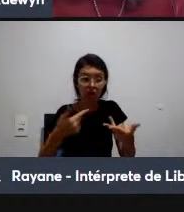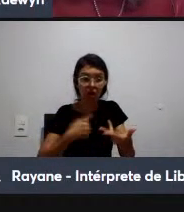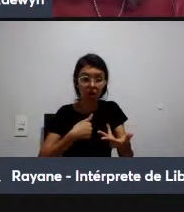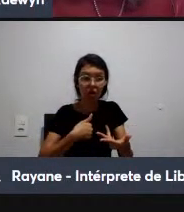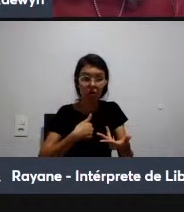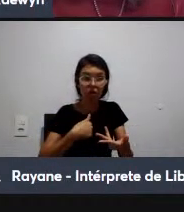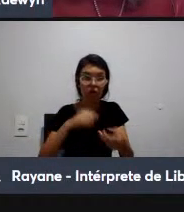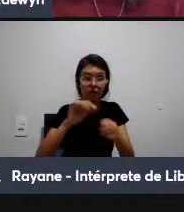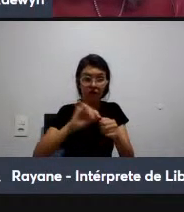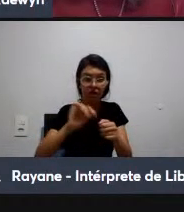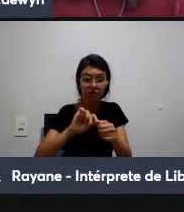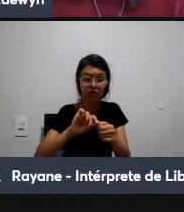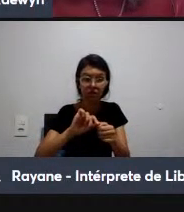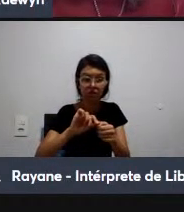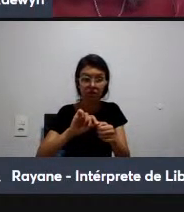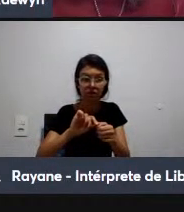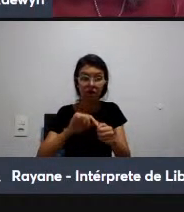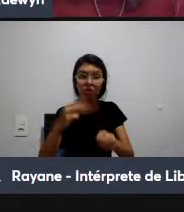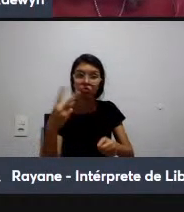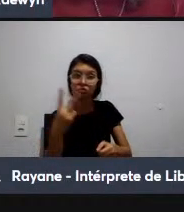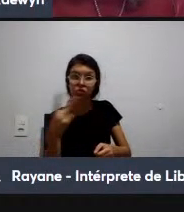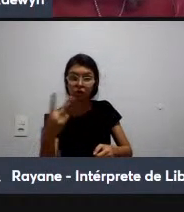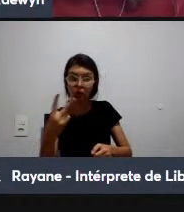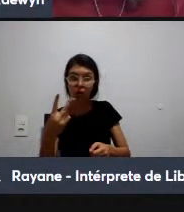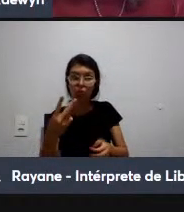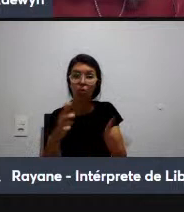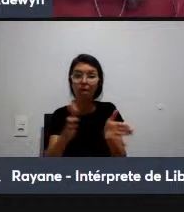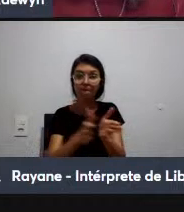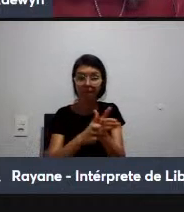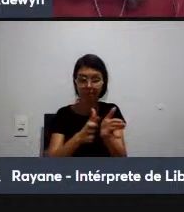para esse segundo